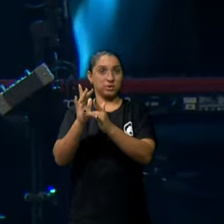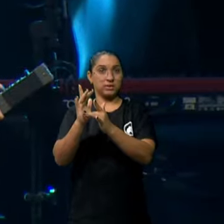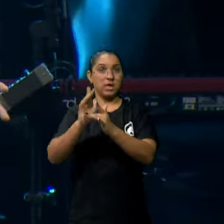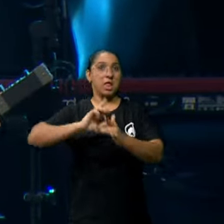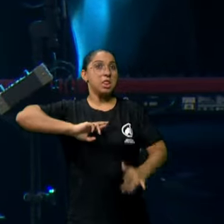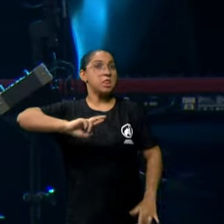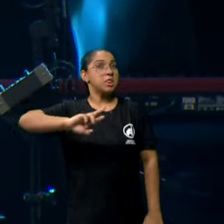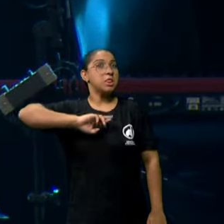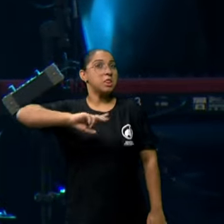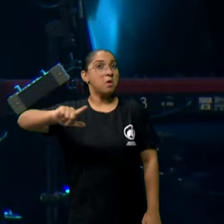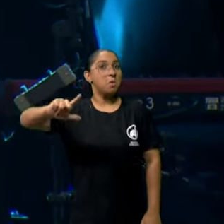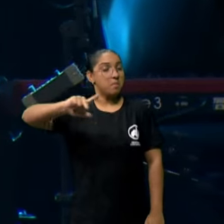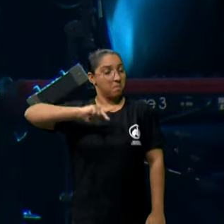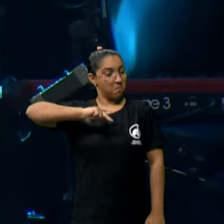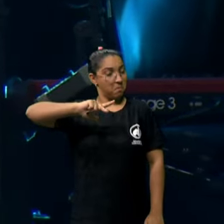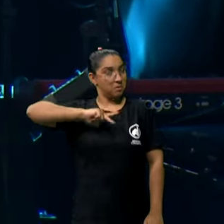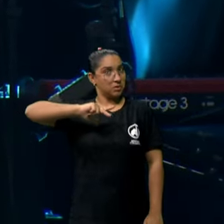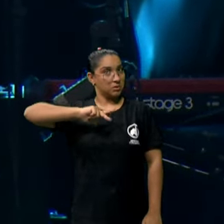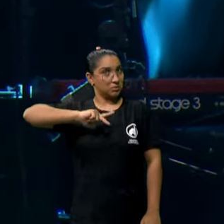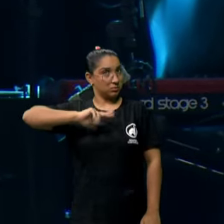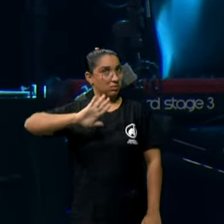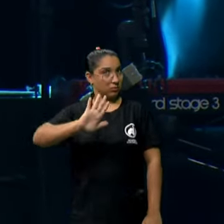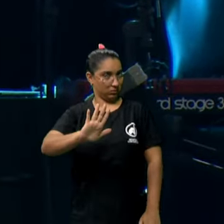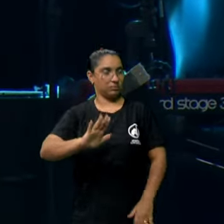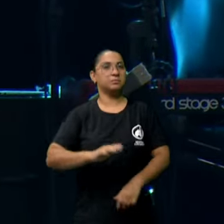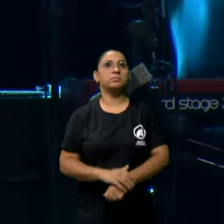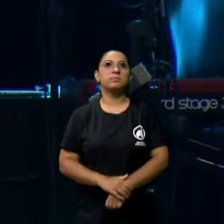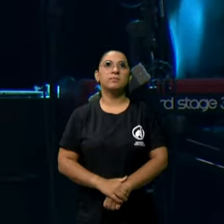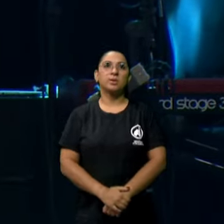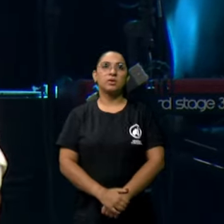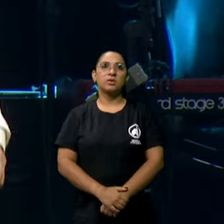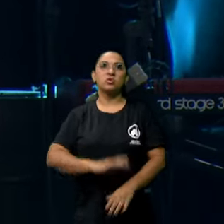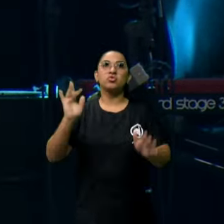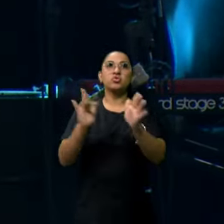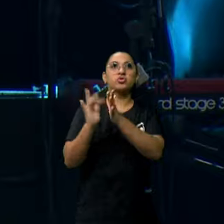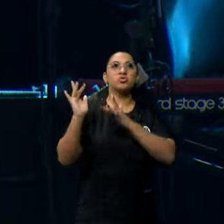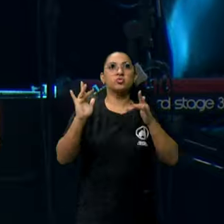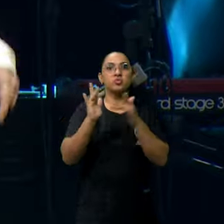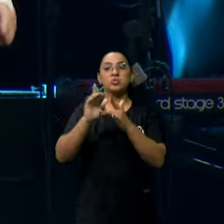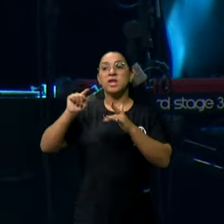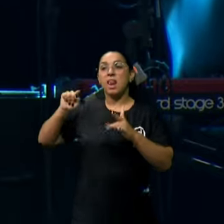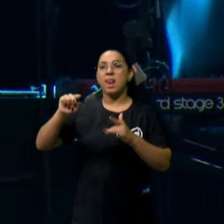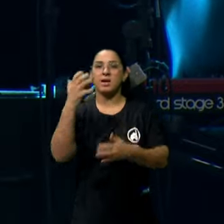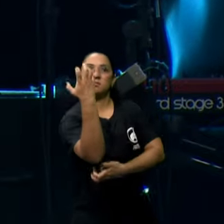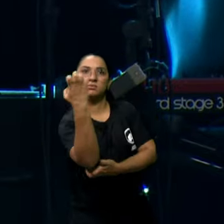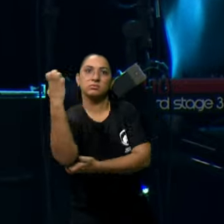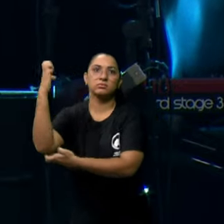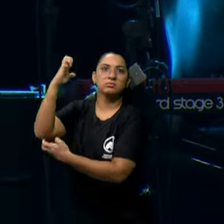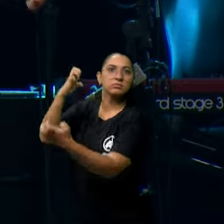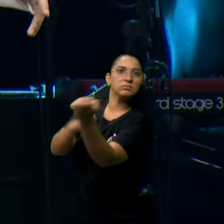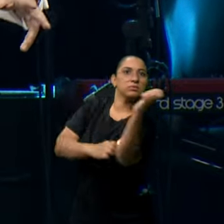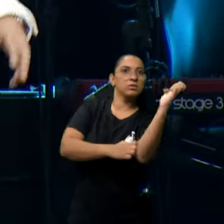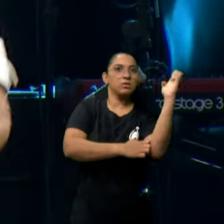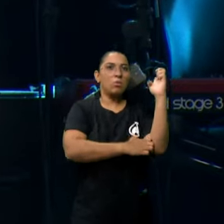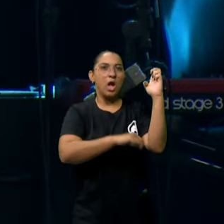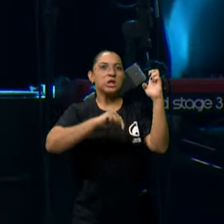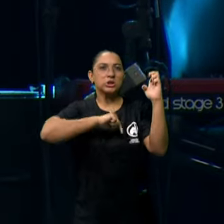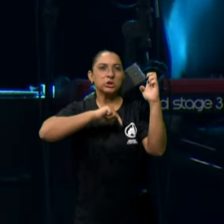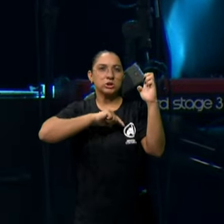mas depois quando Jesus está ali no jardim e aparece Satanás para